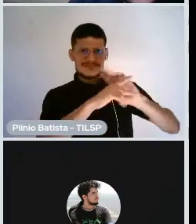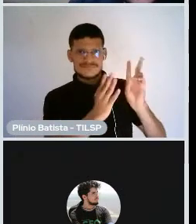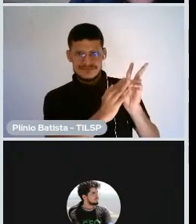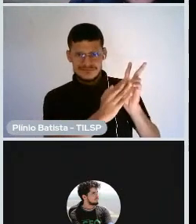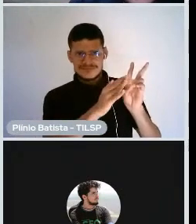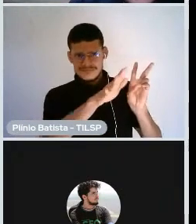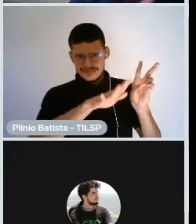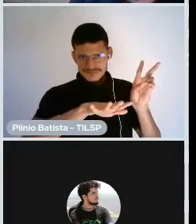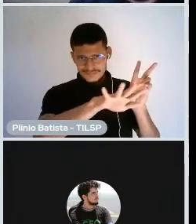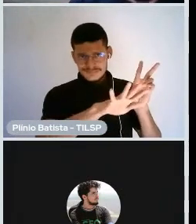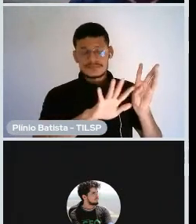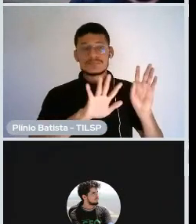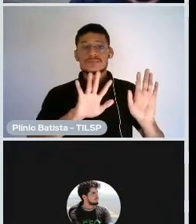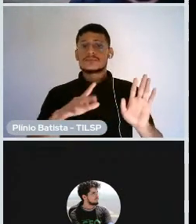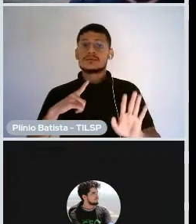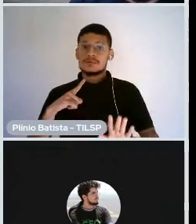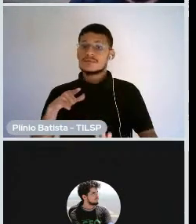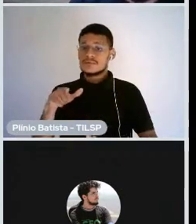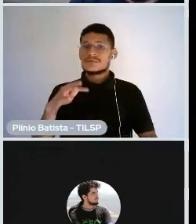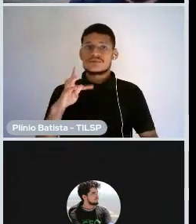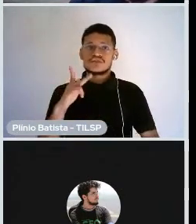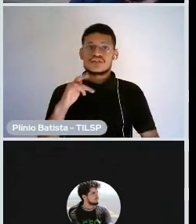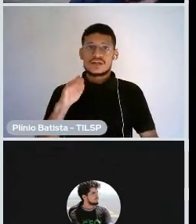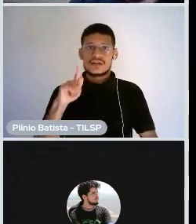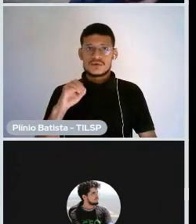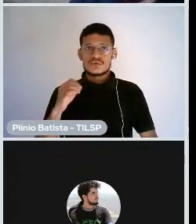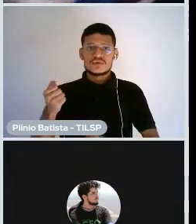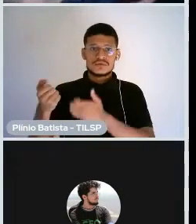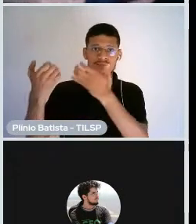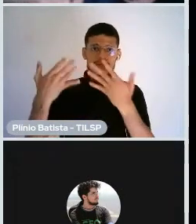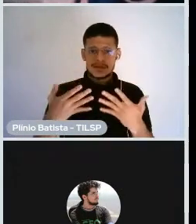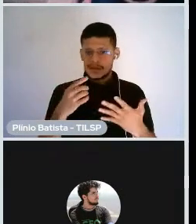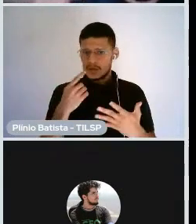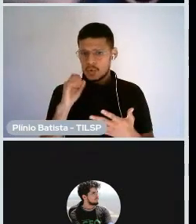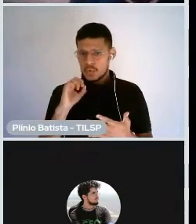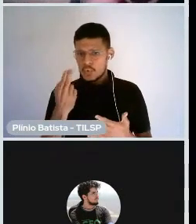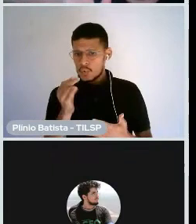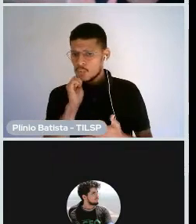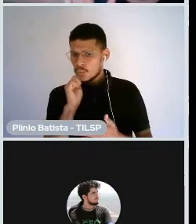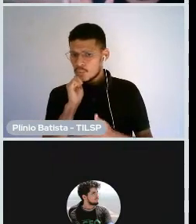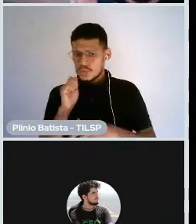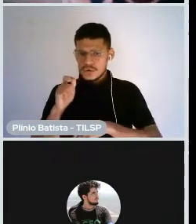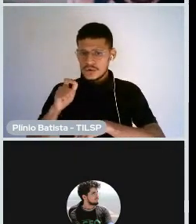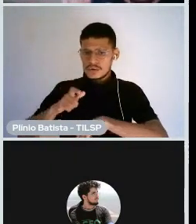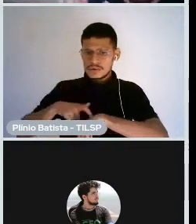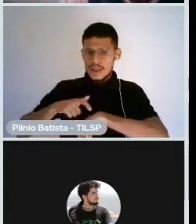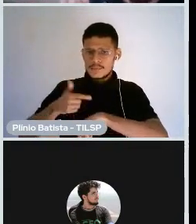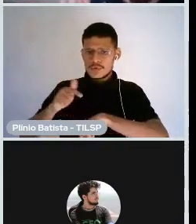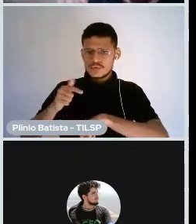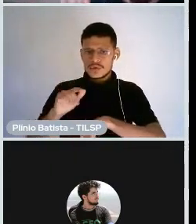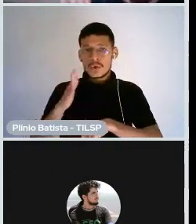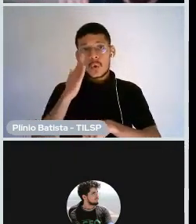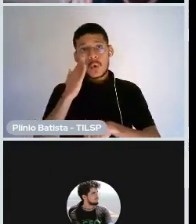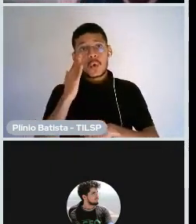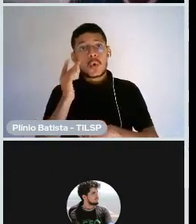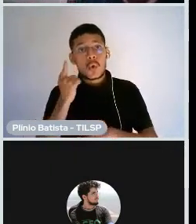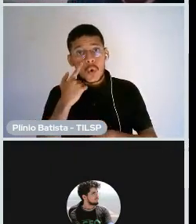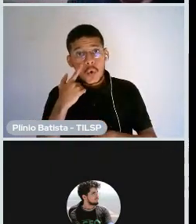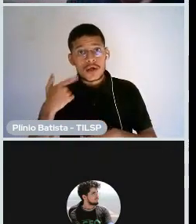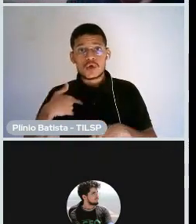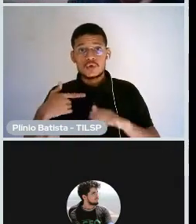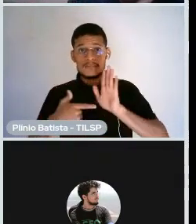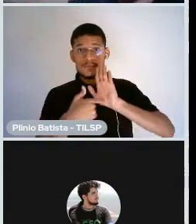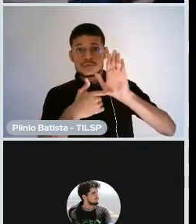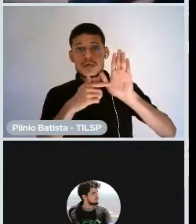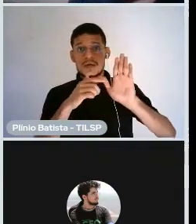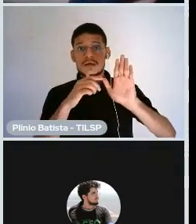E essa parte Tiago, tu vai falar rapidamente sobre isso ou já não tem tempo? Só vai indicar o filme para deixar como último? Eu vou indicar o filme porque